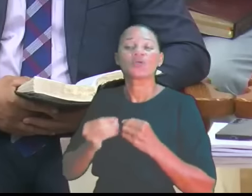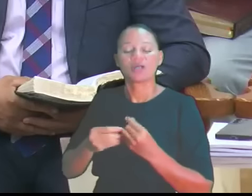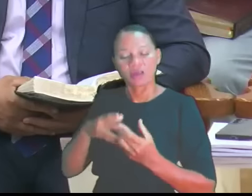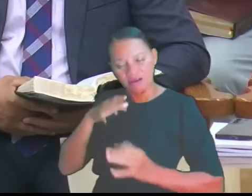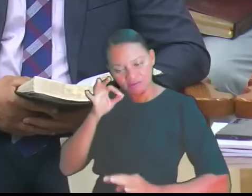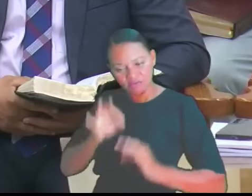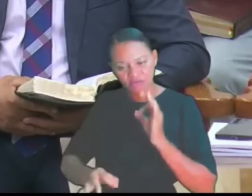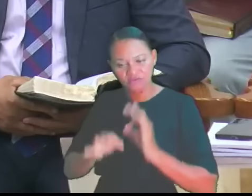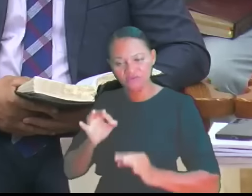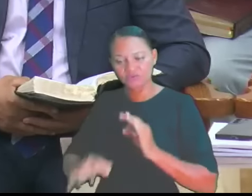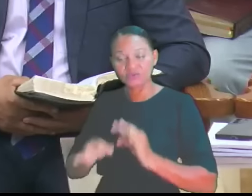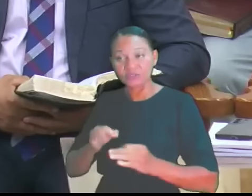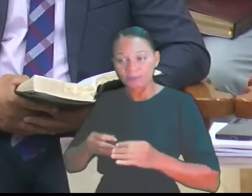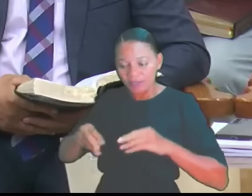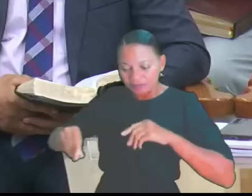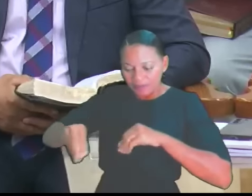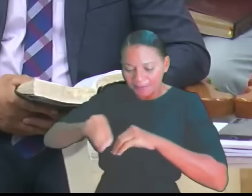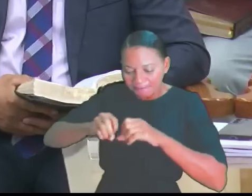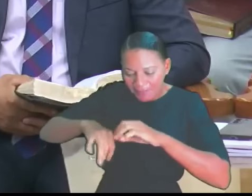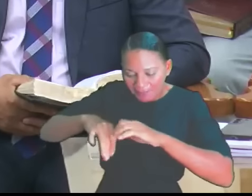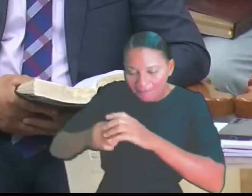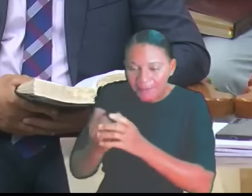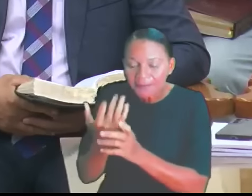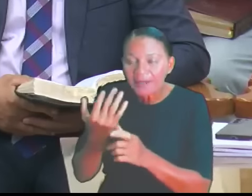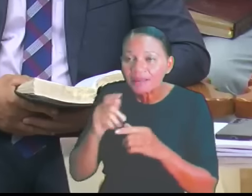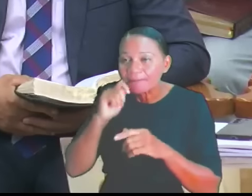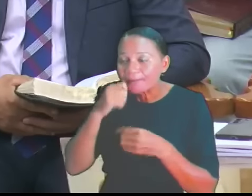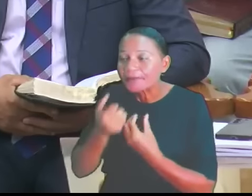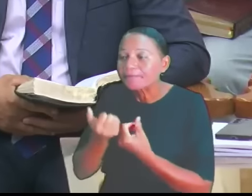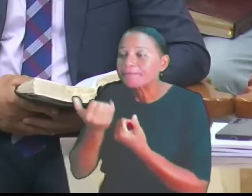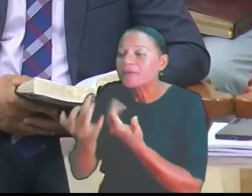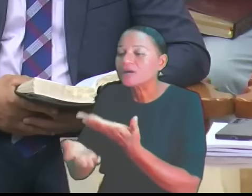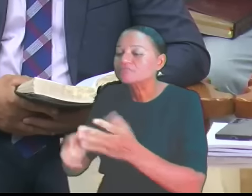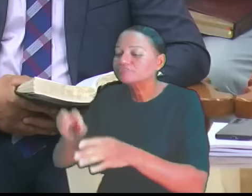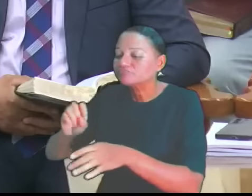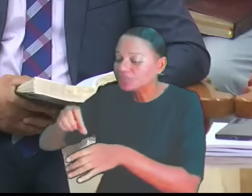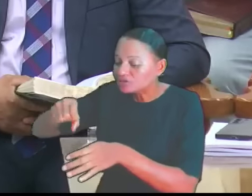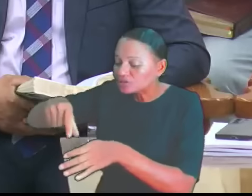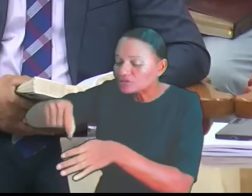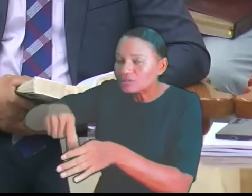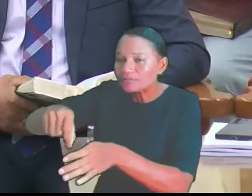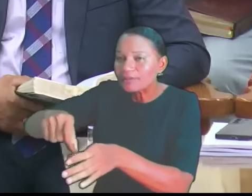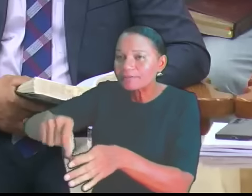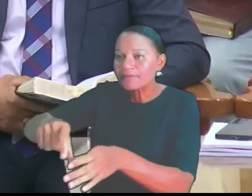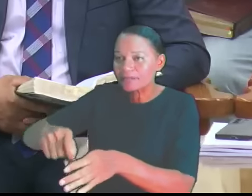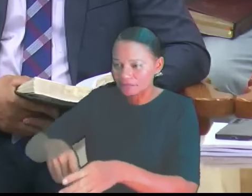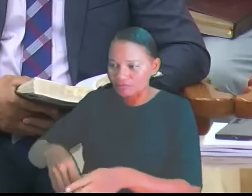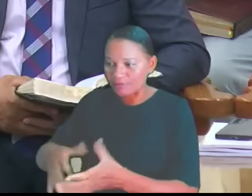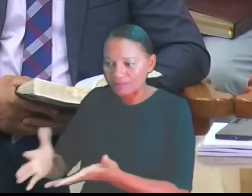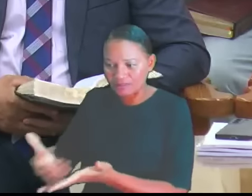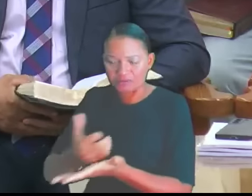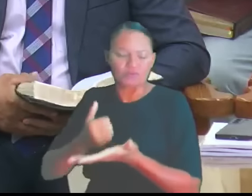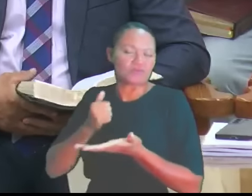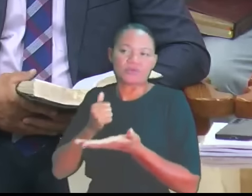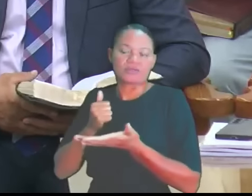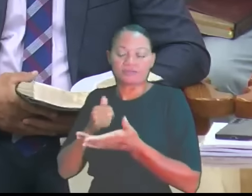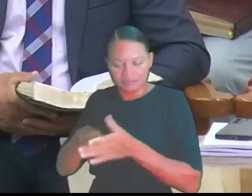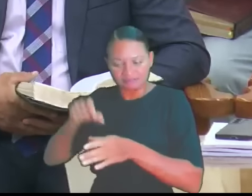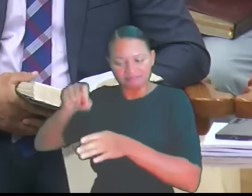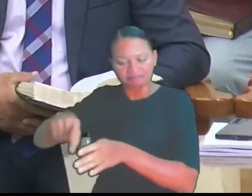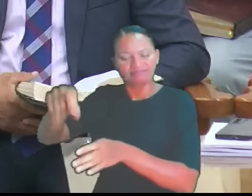nossa sementeira, porque ele dá pão para comer e semente para semear. Semente não é para ser colhida, é para ser plantada.